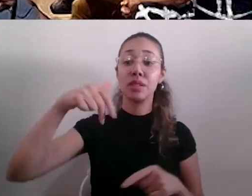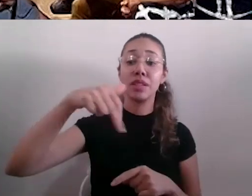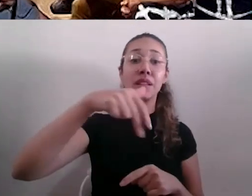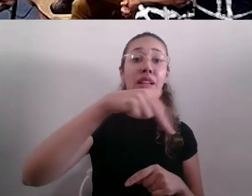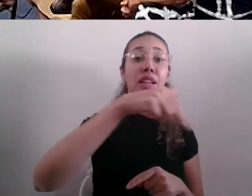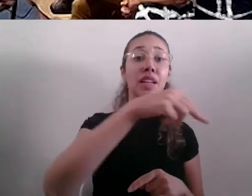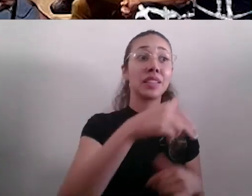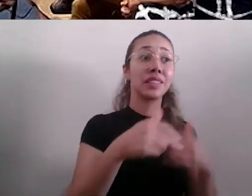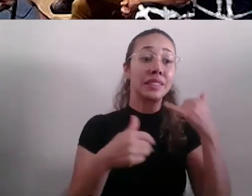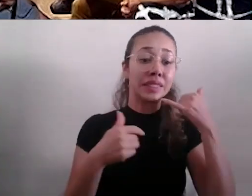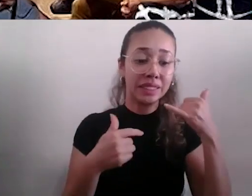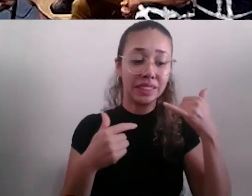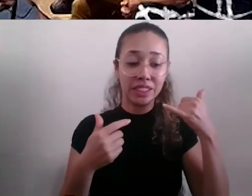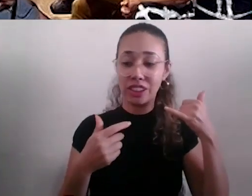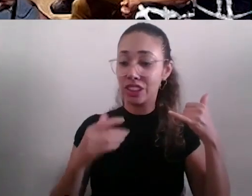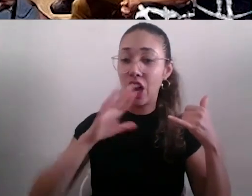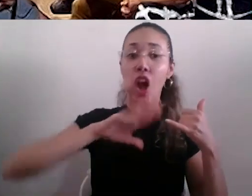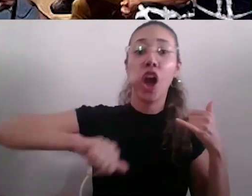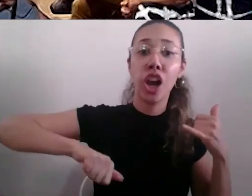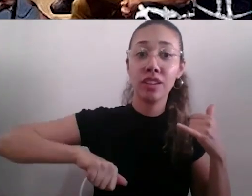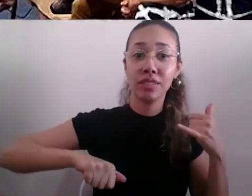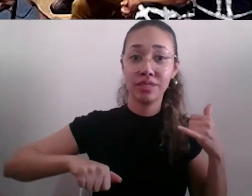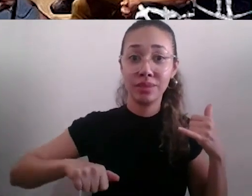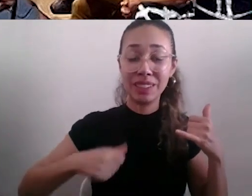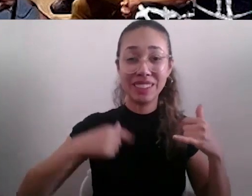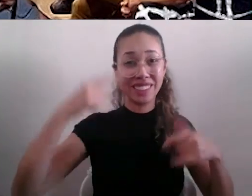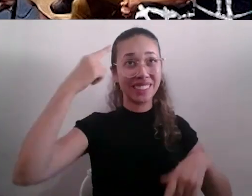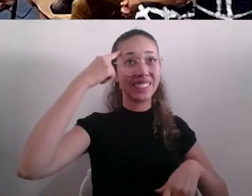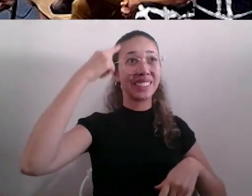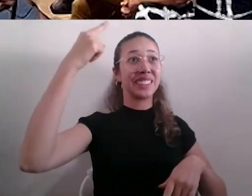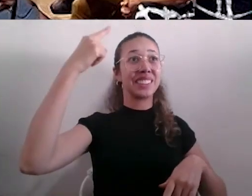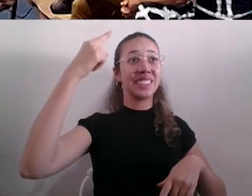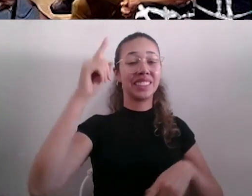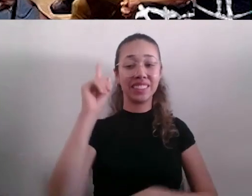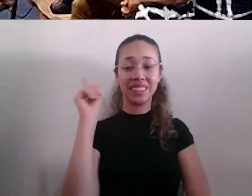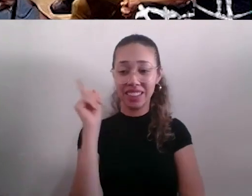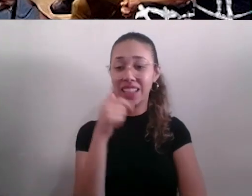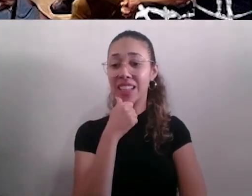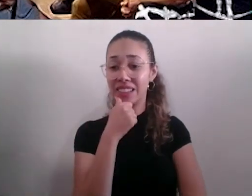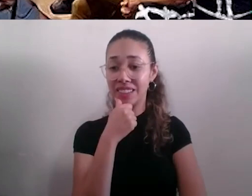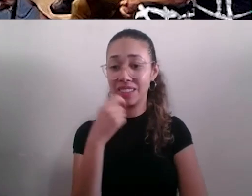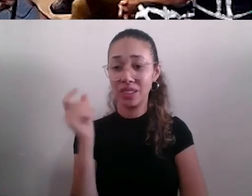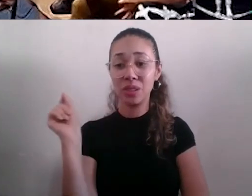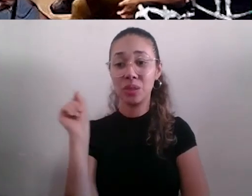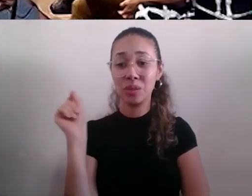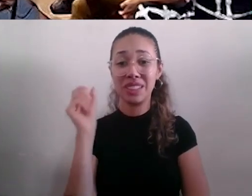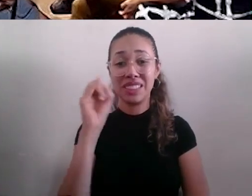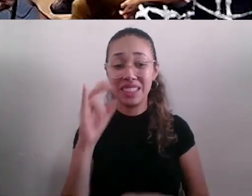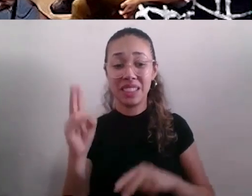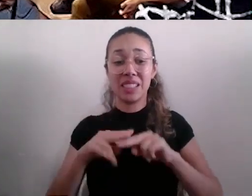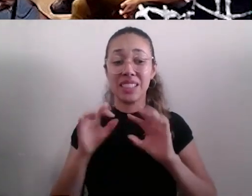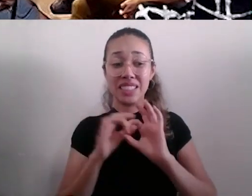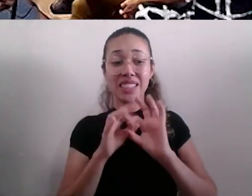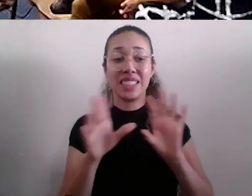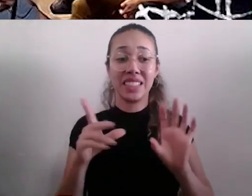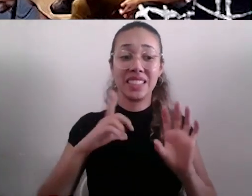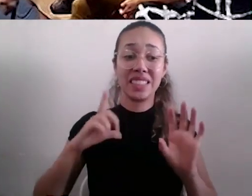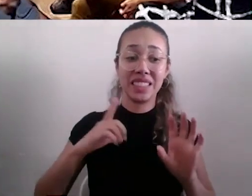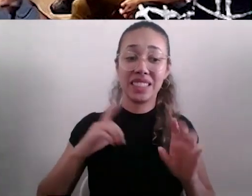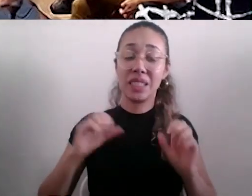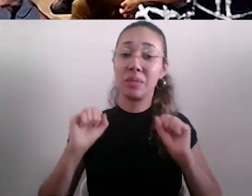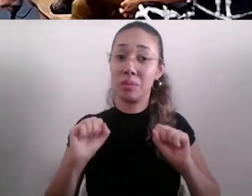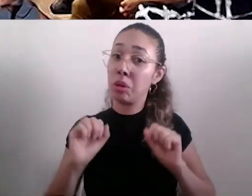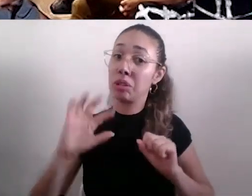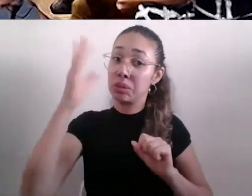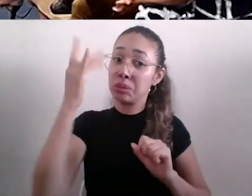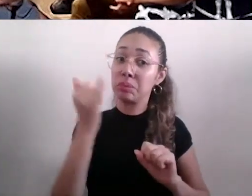pensa nisso. Pensa na, na, na causa disso tudo, entendeu? Pensa o que você sair na